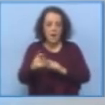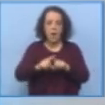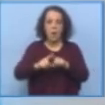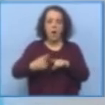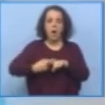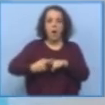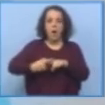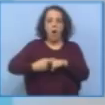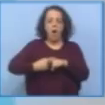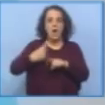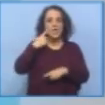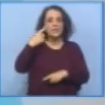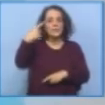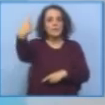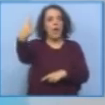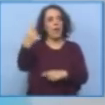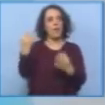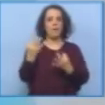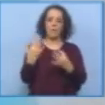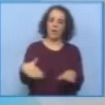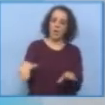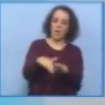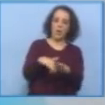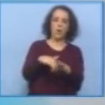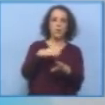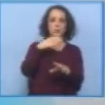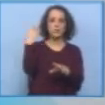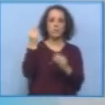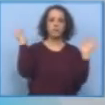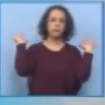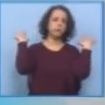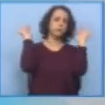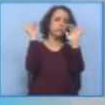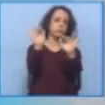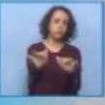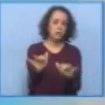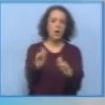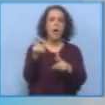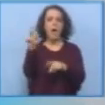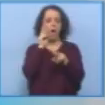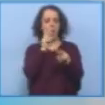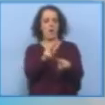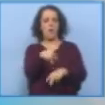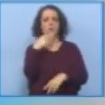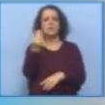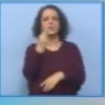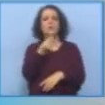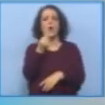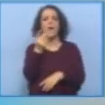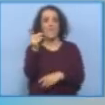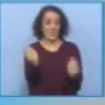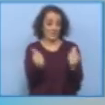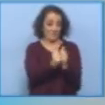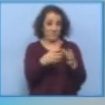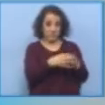entusiasmo especial de quem participa num grande encontro de jovens? O que é que via nos jovens que vocês acompanharam? Sim, isso não